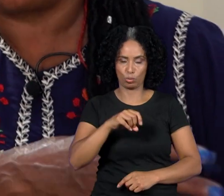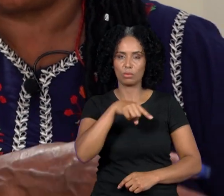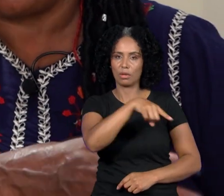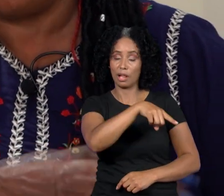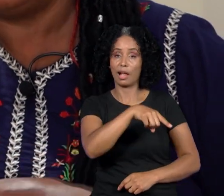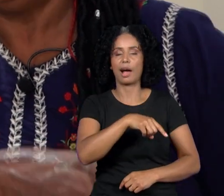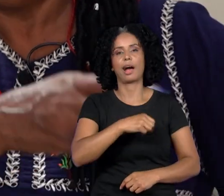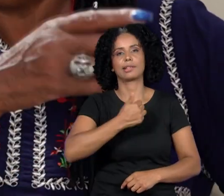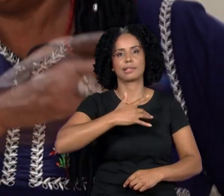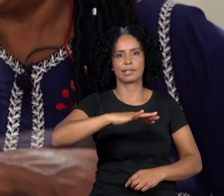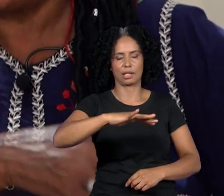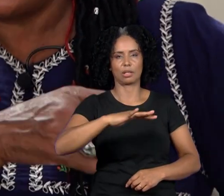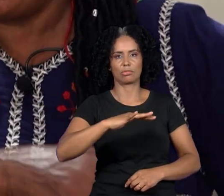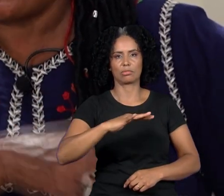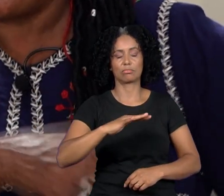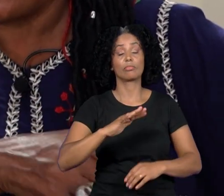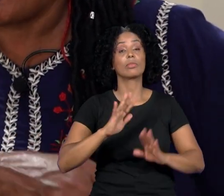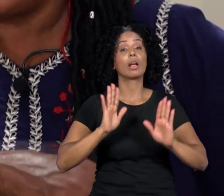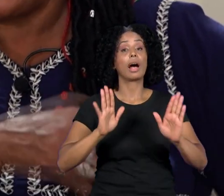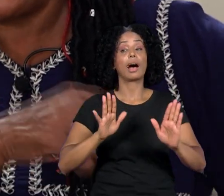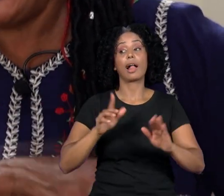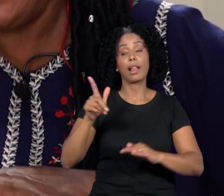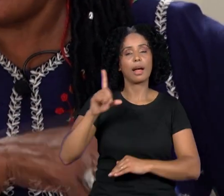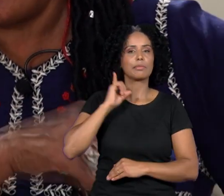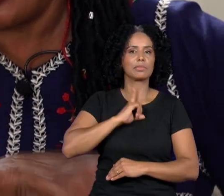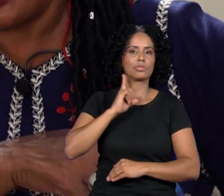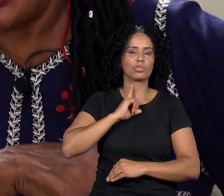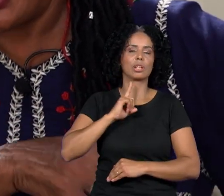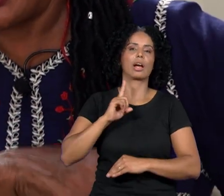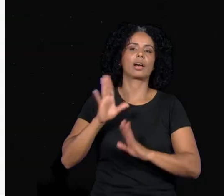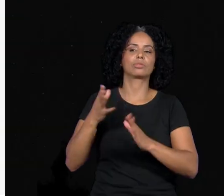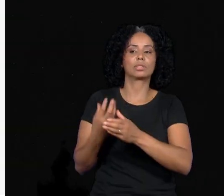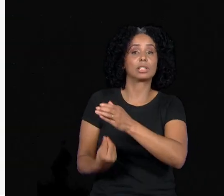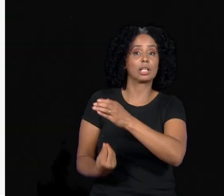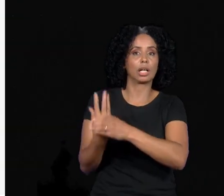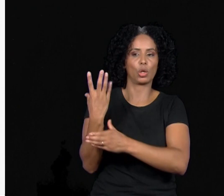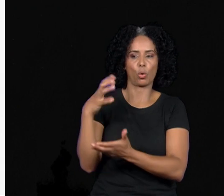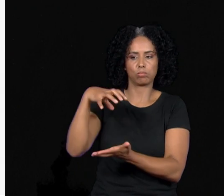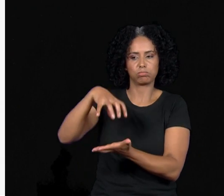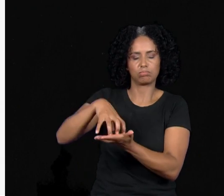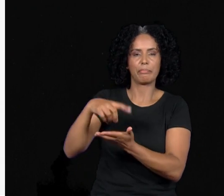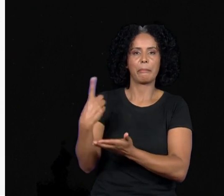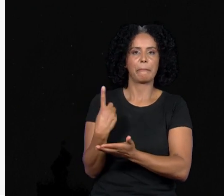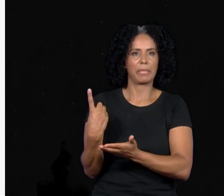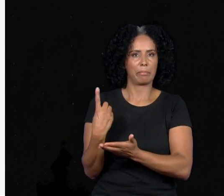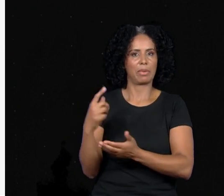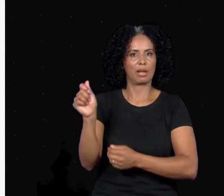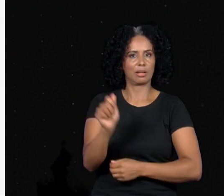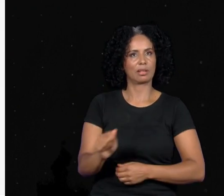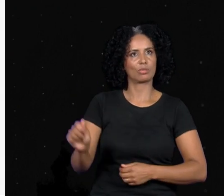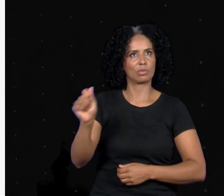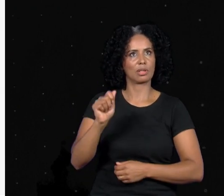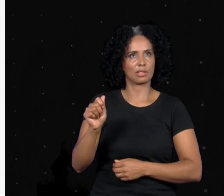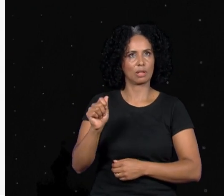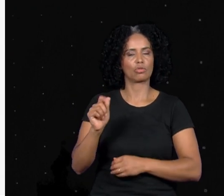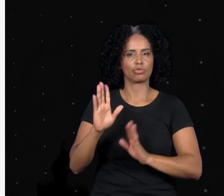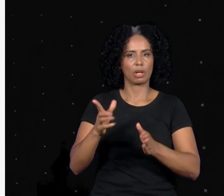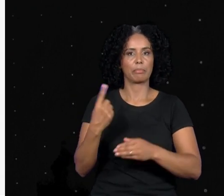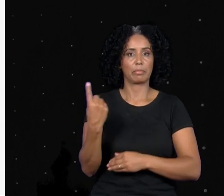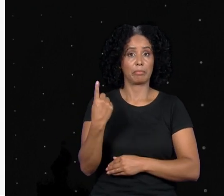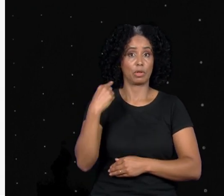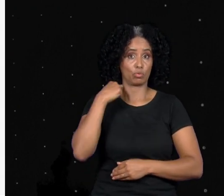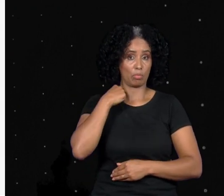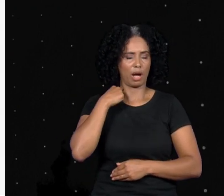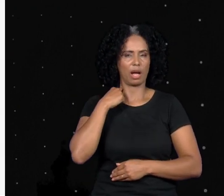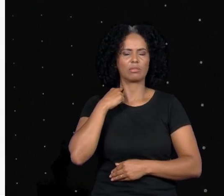em Poços de Caldas e antes de sair em Poços de Caldas, ela cria a primeira organização negra lá, que era o Clube 13 de Maio. Quando ela sai de Poços de